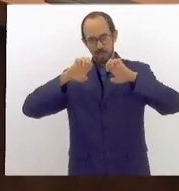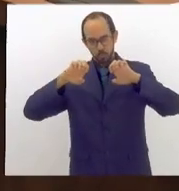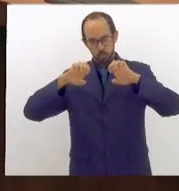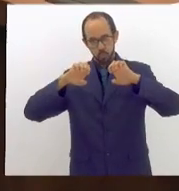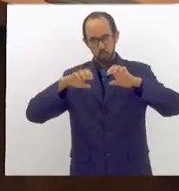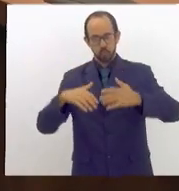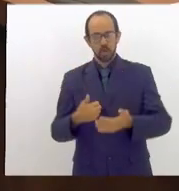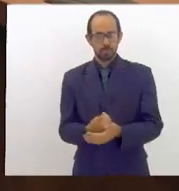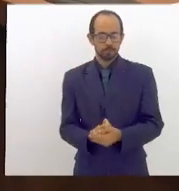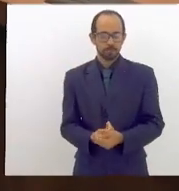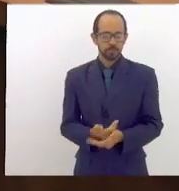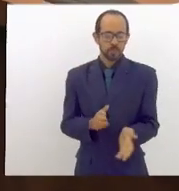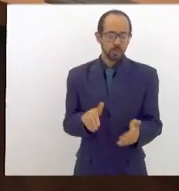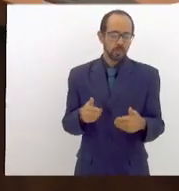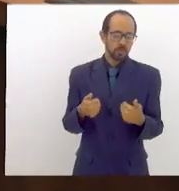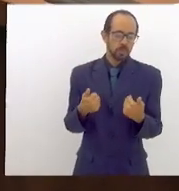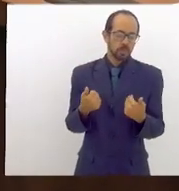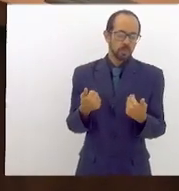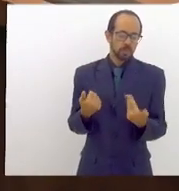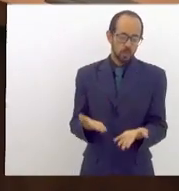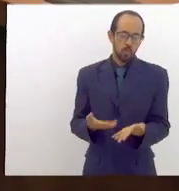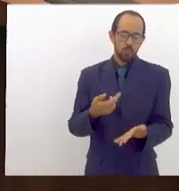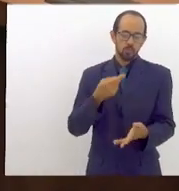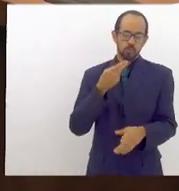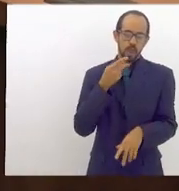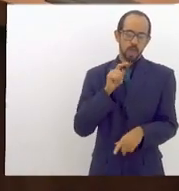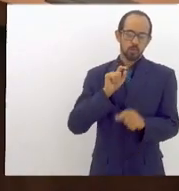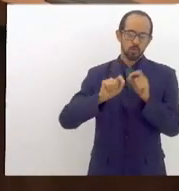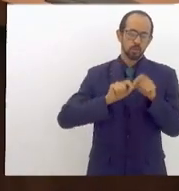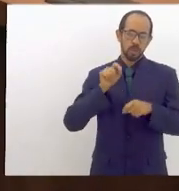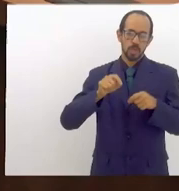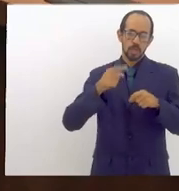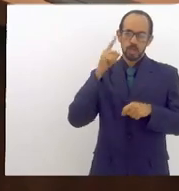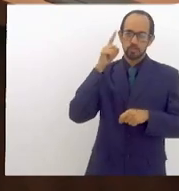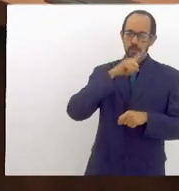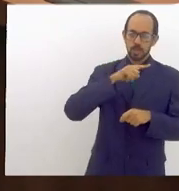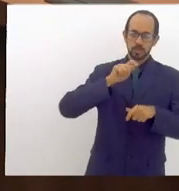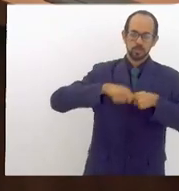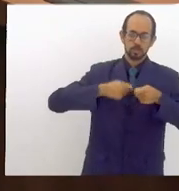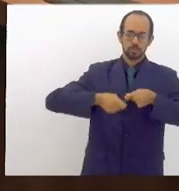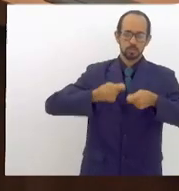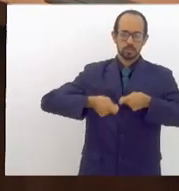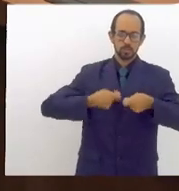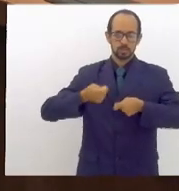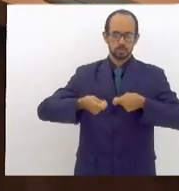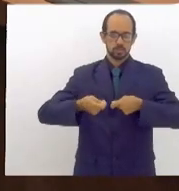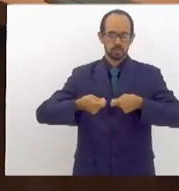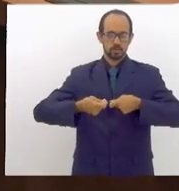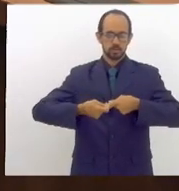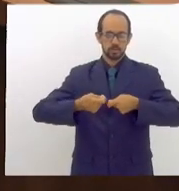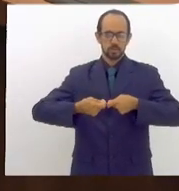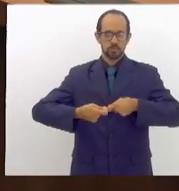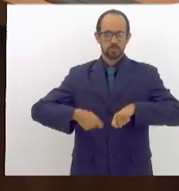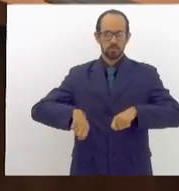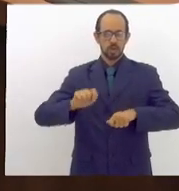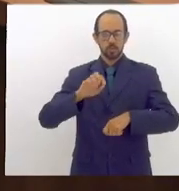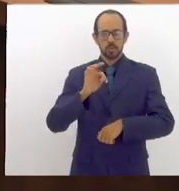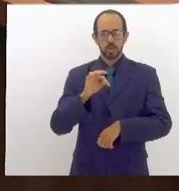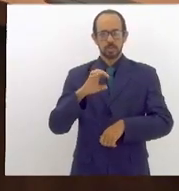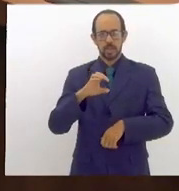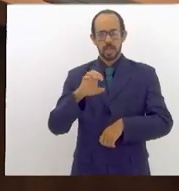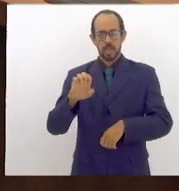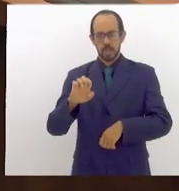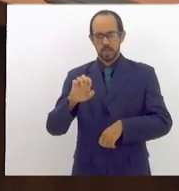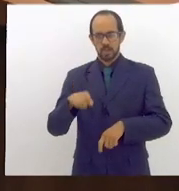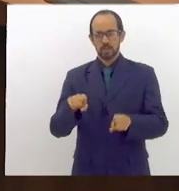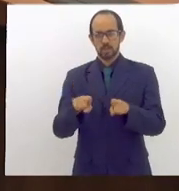reafirmando que as irregularidades administrativas levantadas pelo TSE e